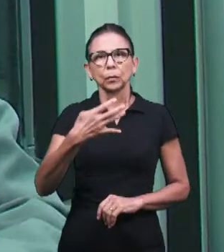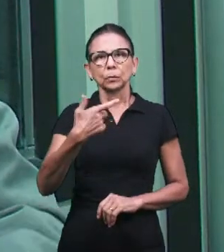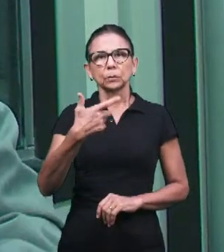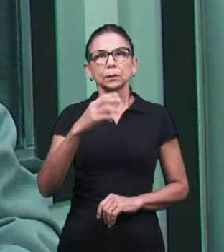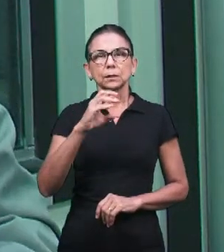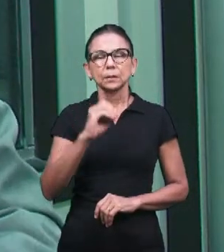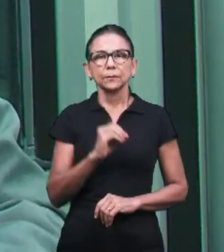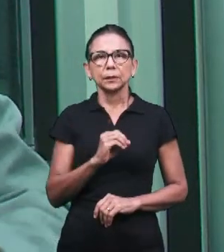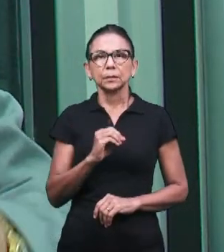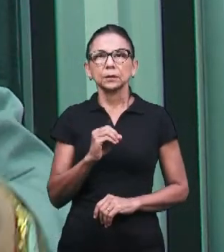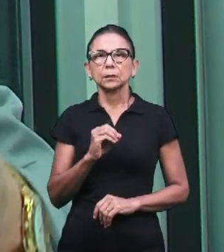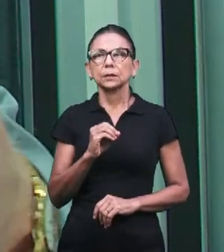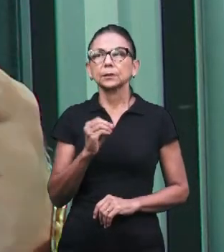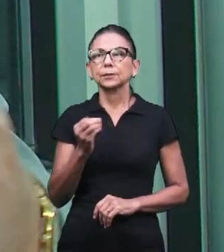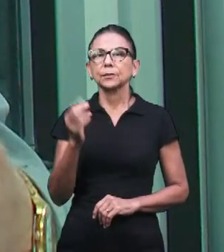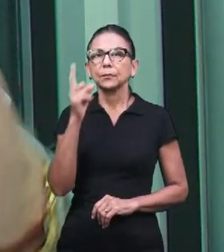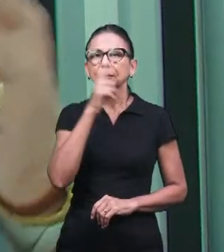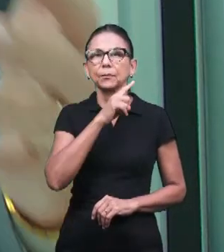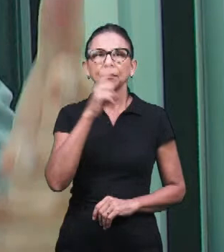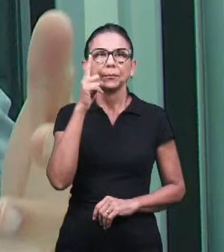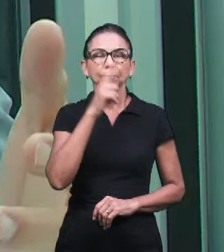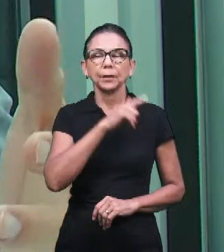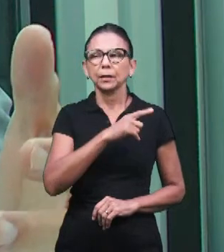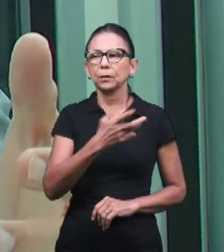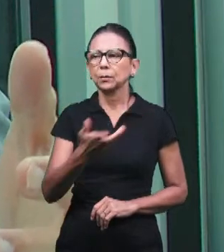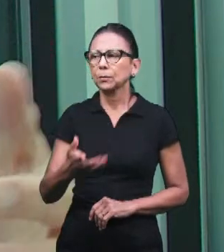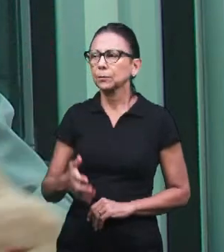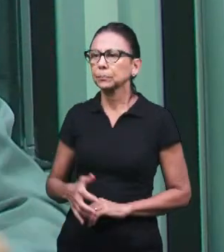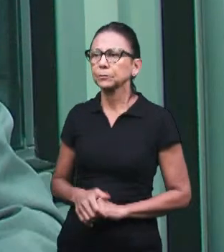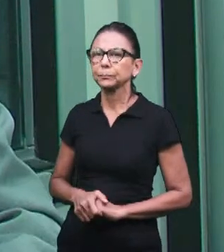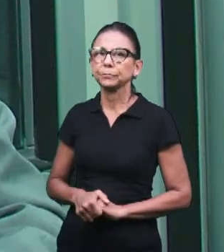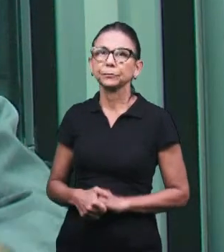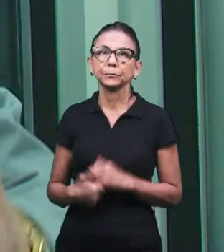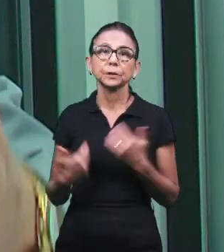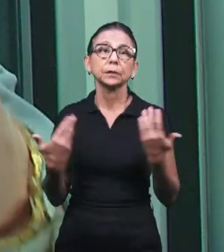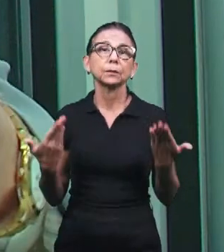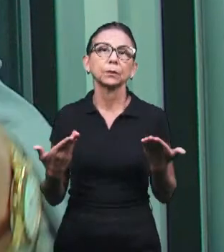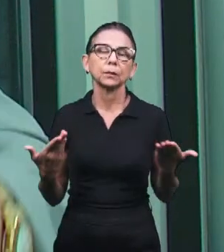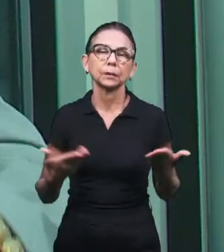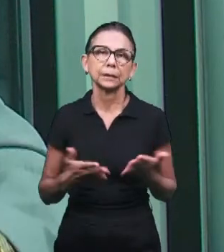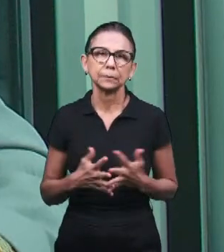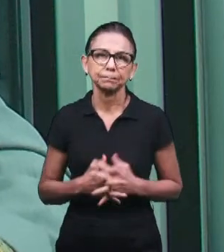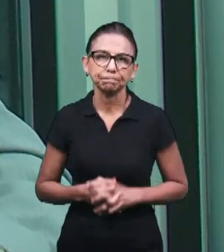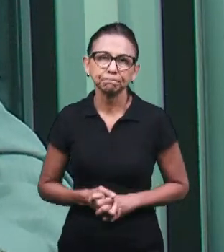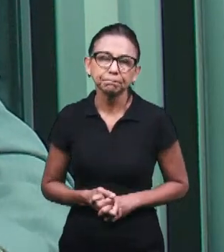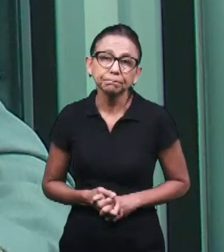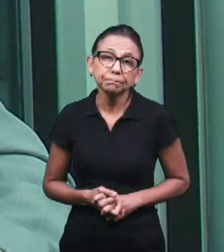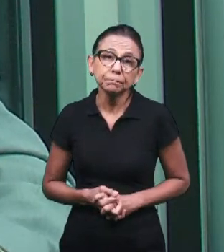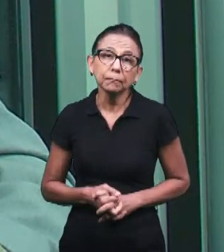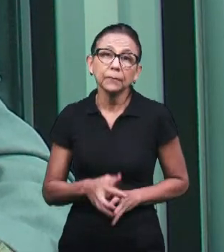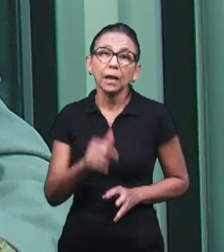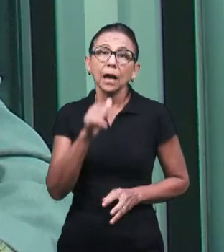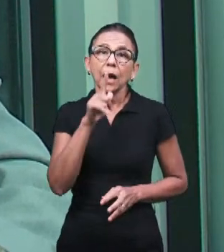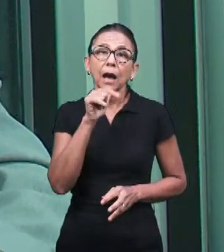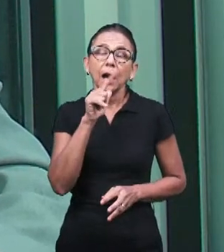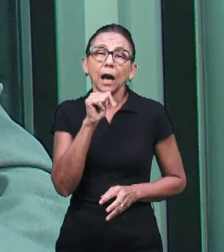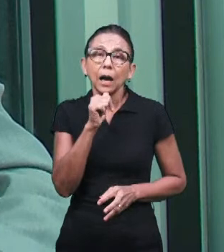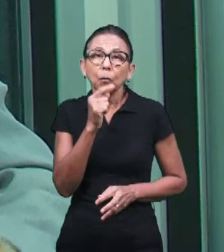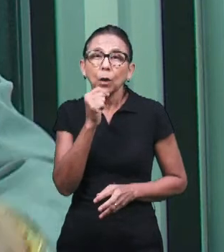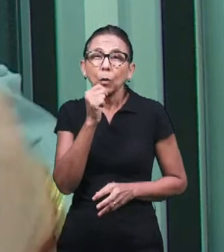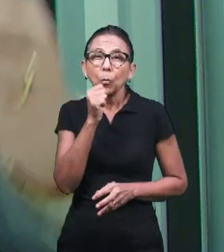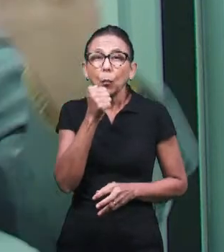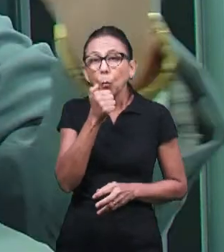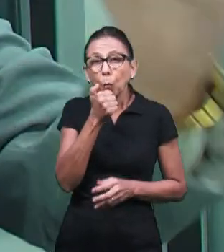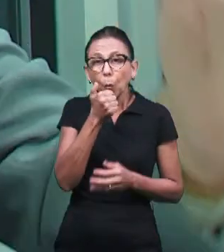funcionou. Ou seja, era uma luta contra a palavra que ia ser pregada. A água quase que se esgota com